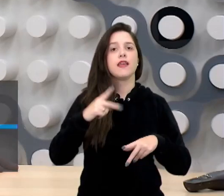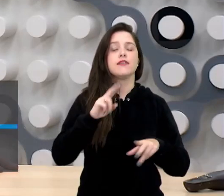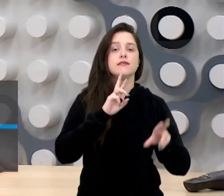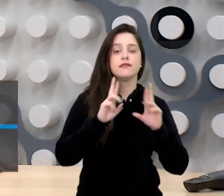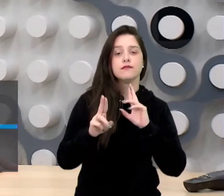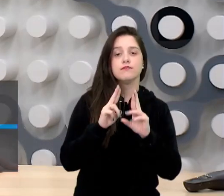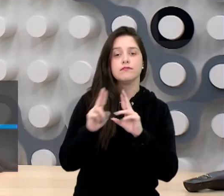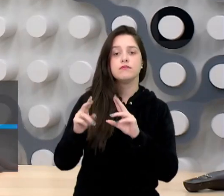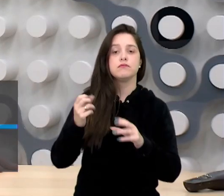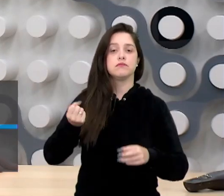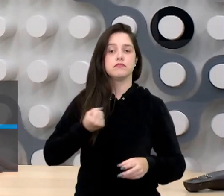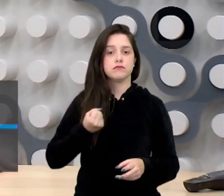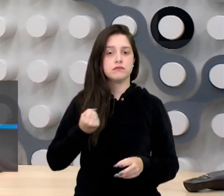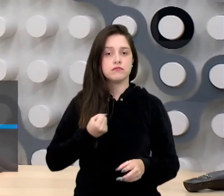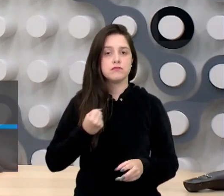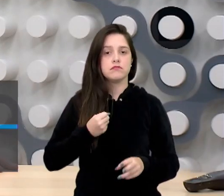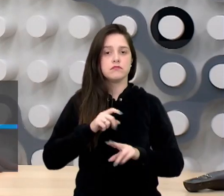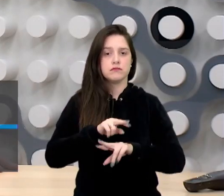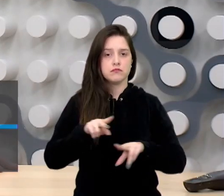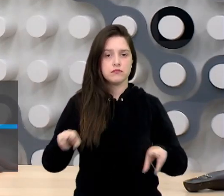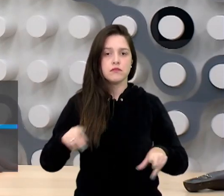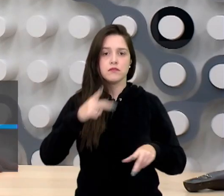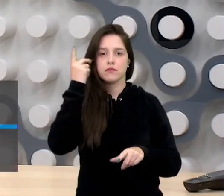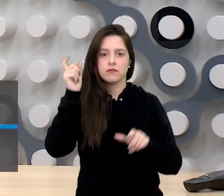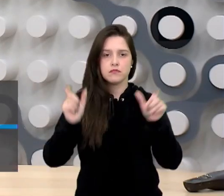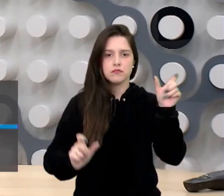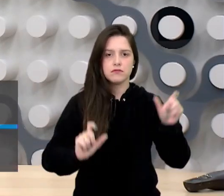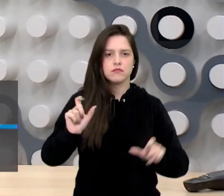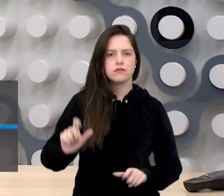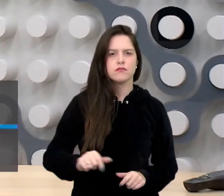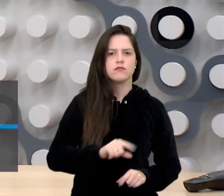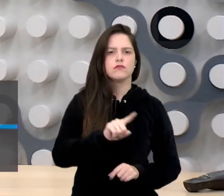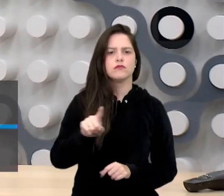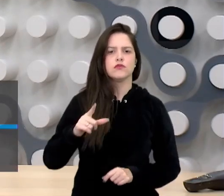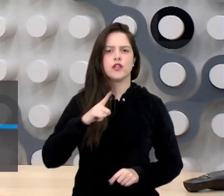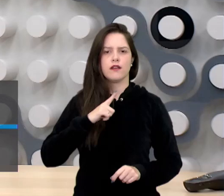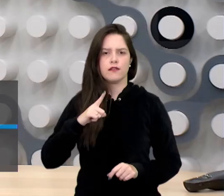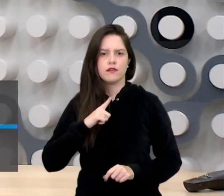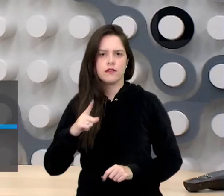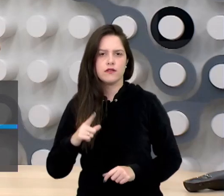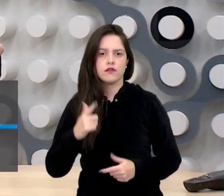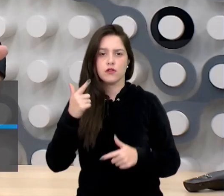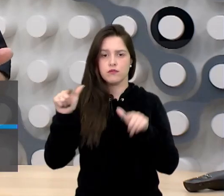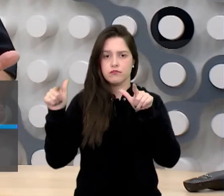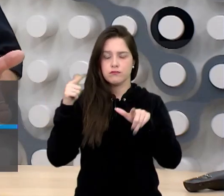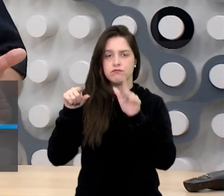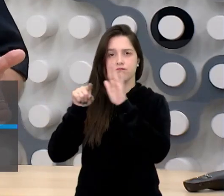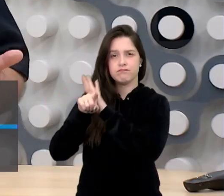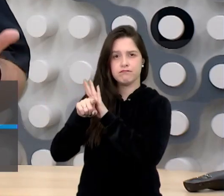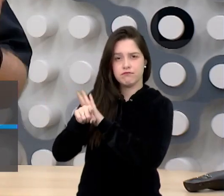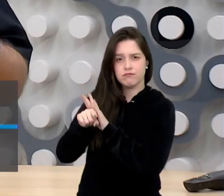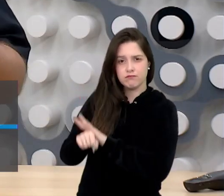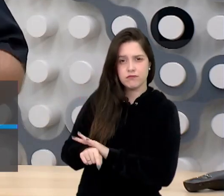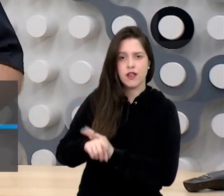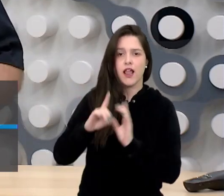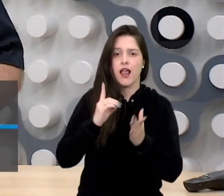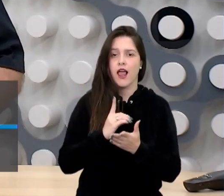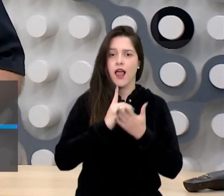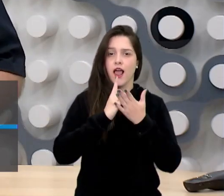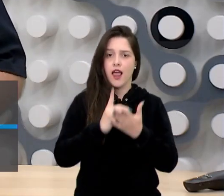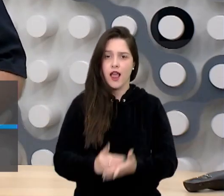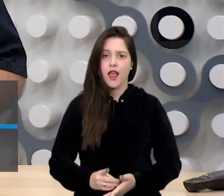aí de números e classificações da população, como a gente já vem aí na questão aí da demografia, né, relacionados aí